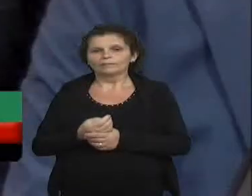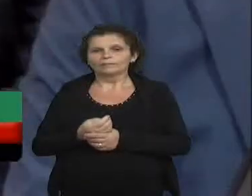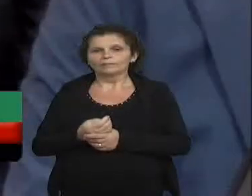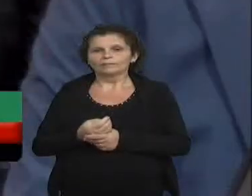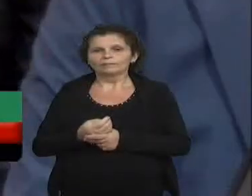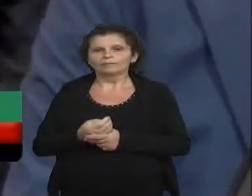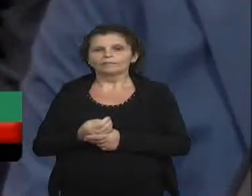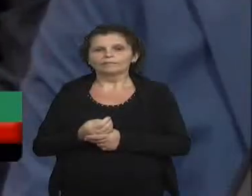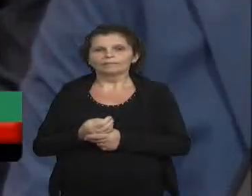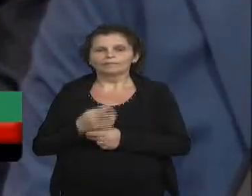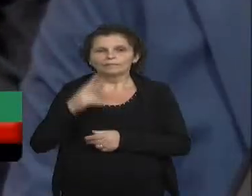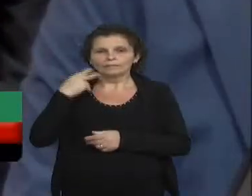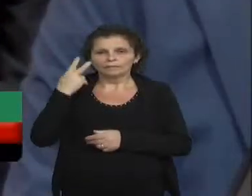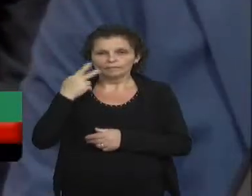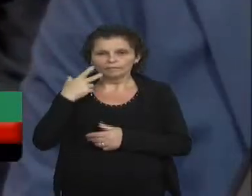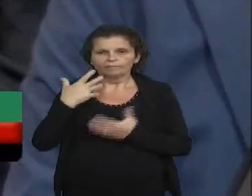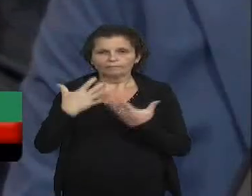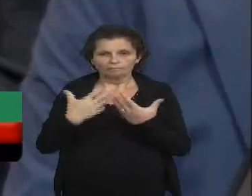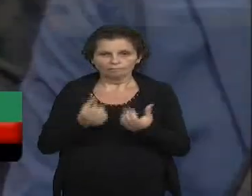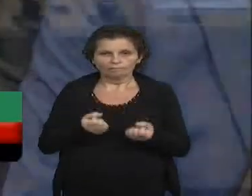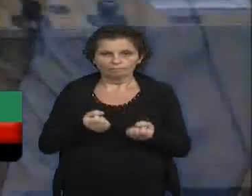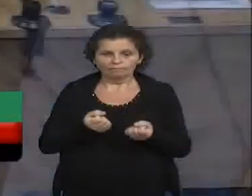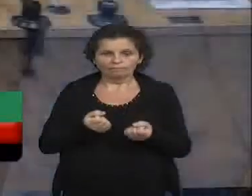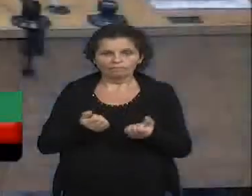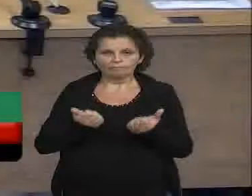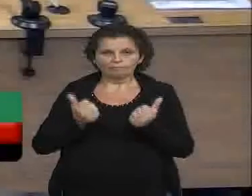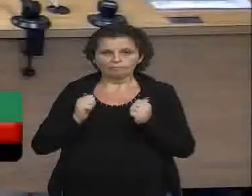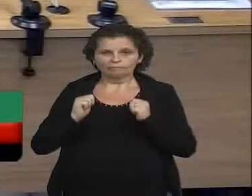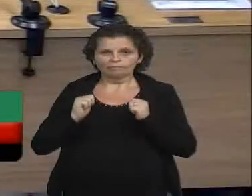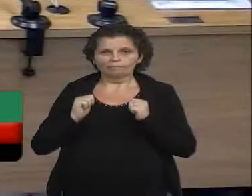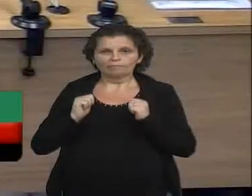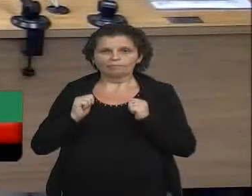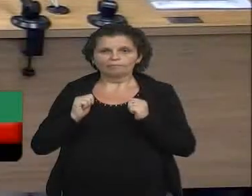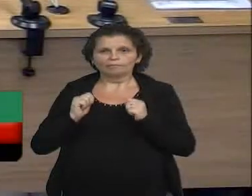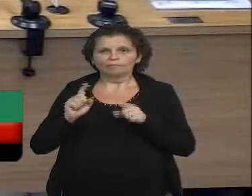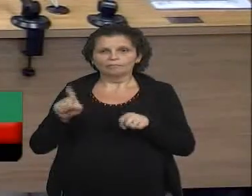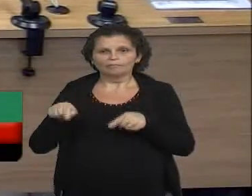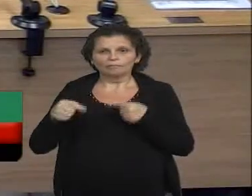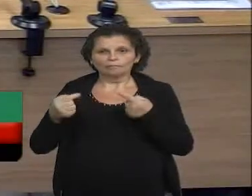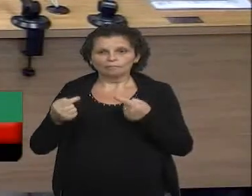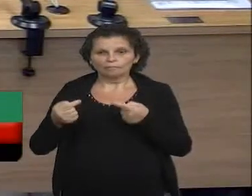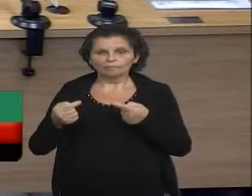Os vereadores favoráveis permaneçam como estão,